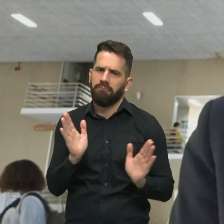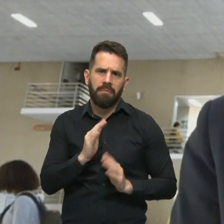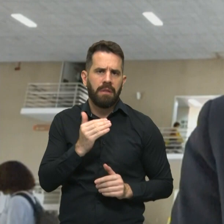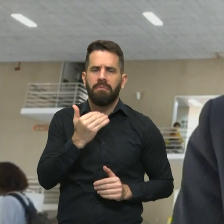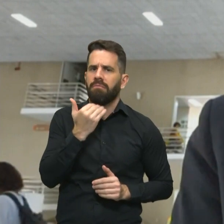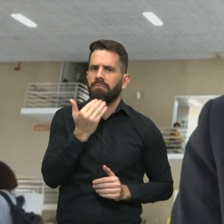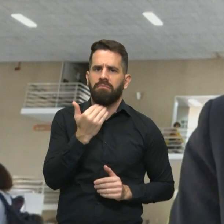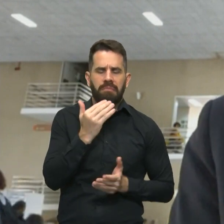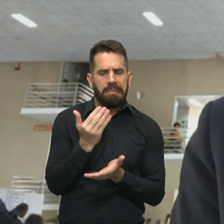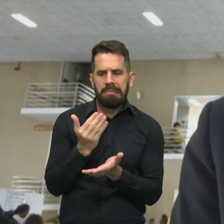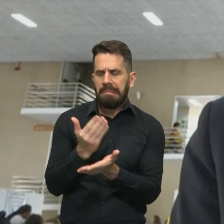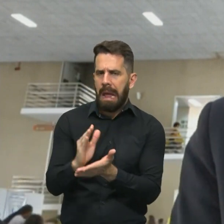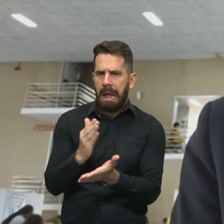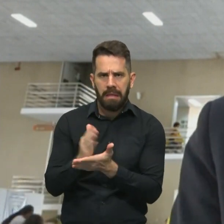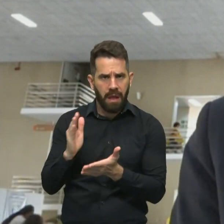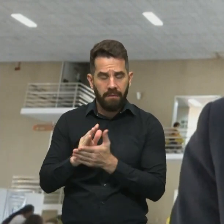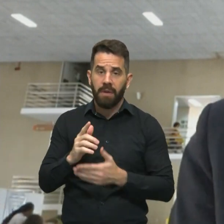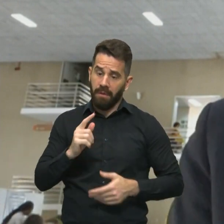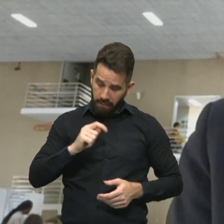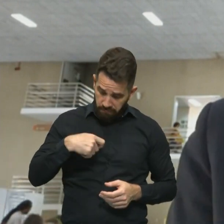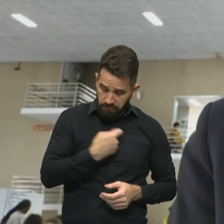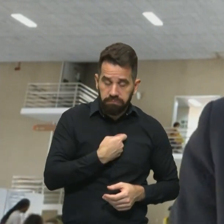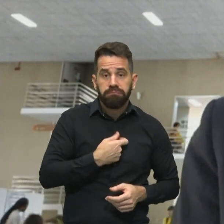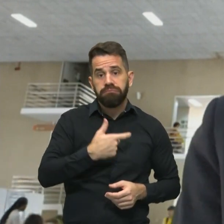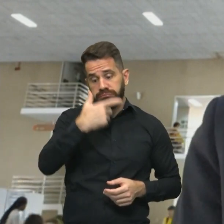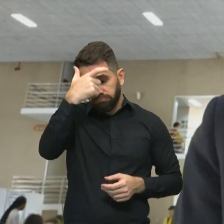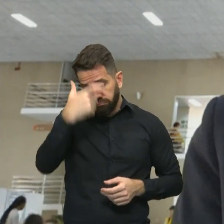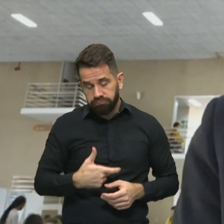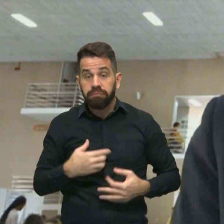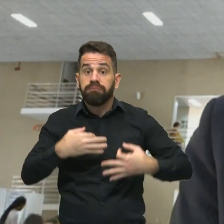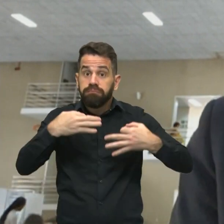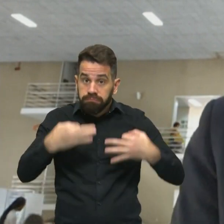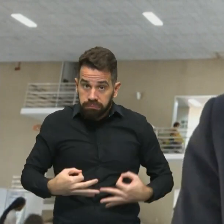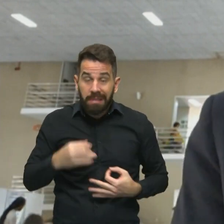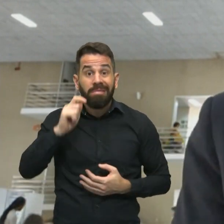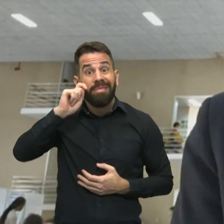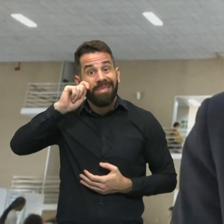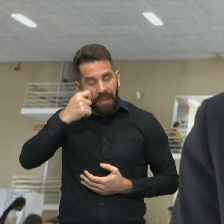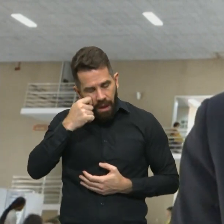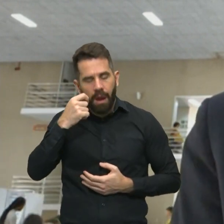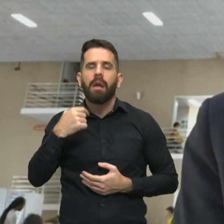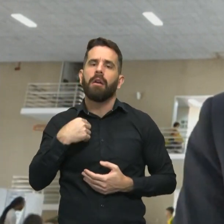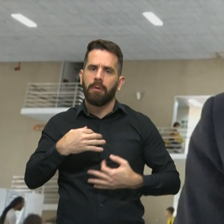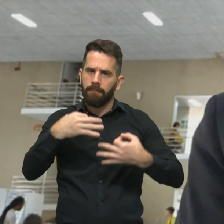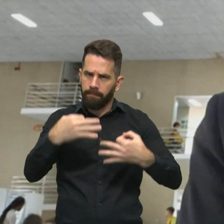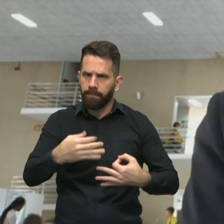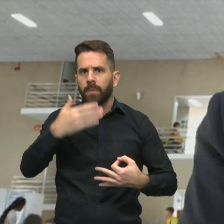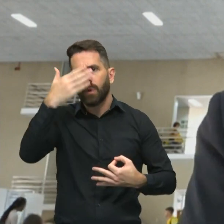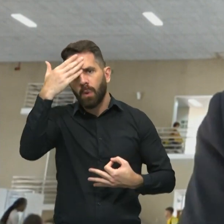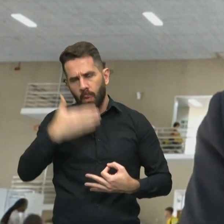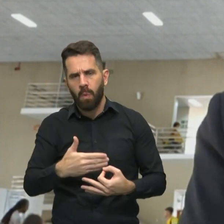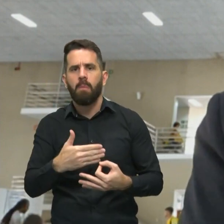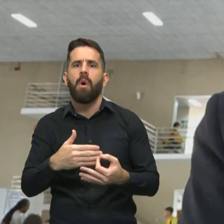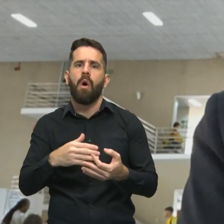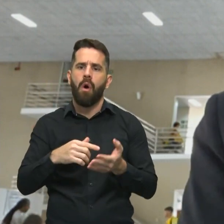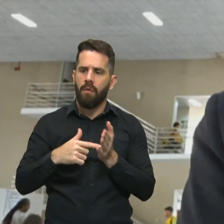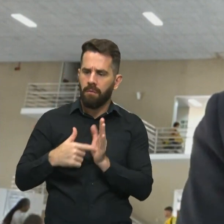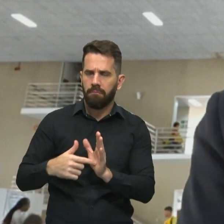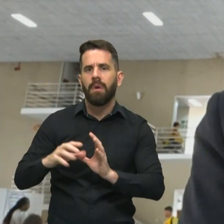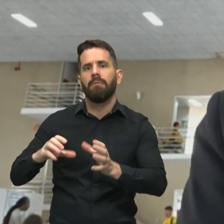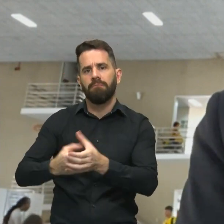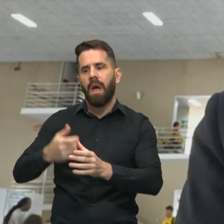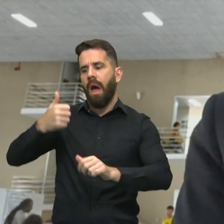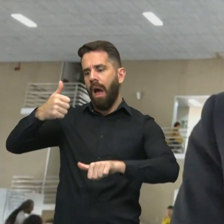discriminação, então tem que ter essas características fenotípicas. Se você se inscreveu com renda inferior, você tem que comprovar, trazer os comprovantes mostrando que realmente a